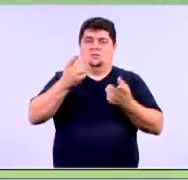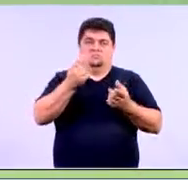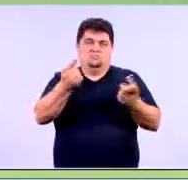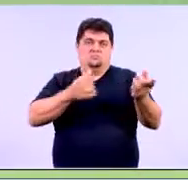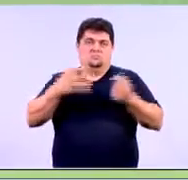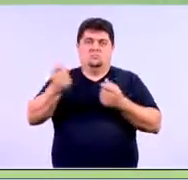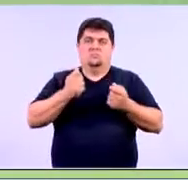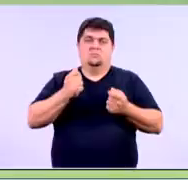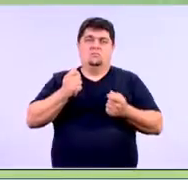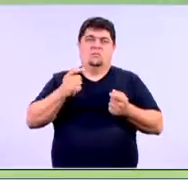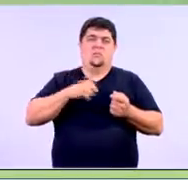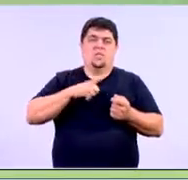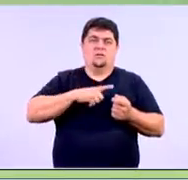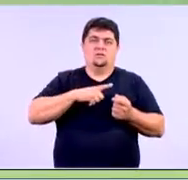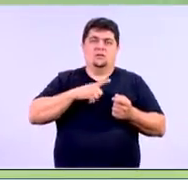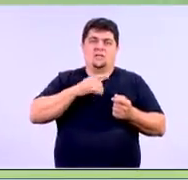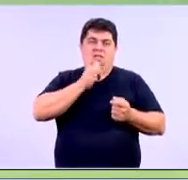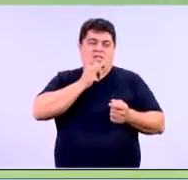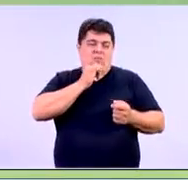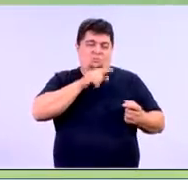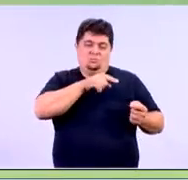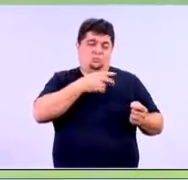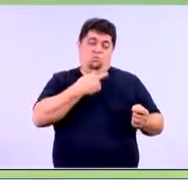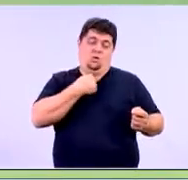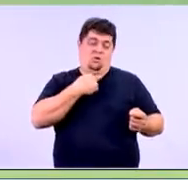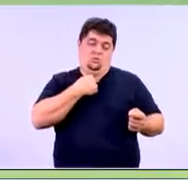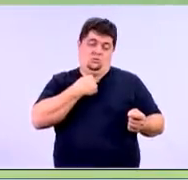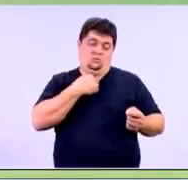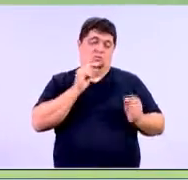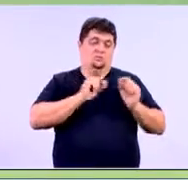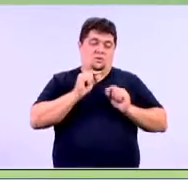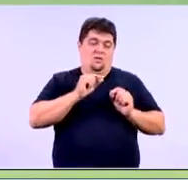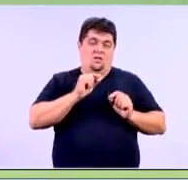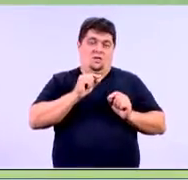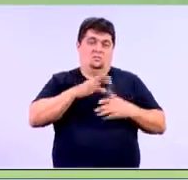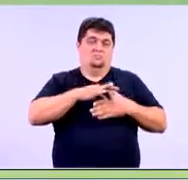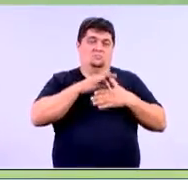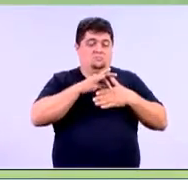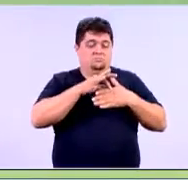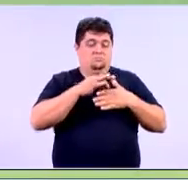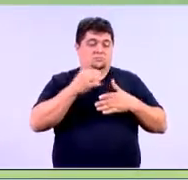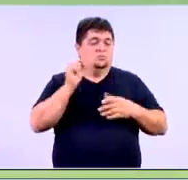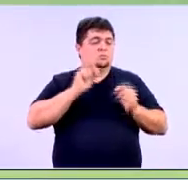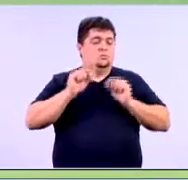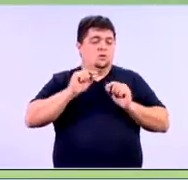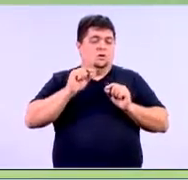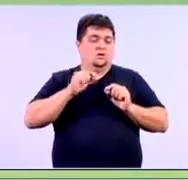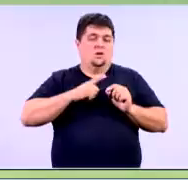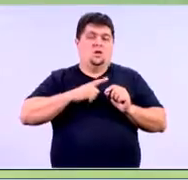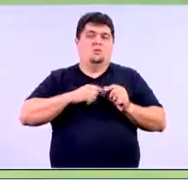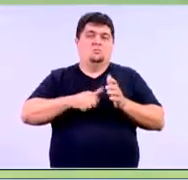essas limitações, elas são as mais principais. Por isso, criados princípios.